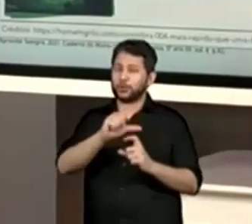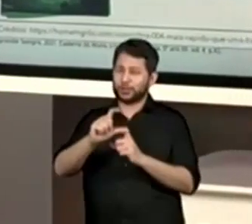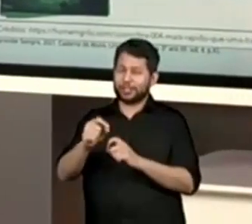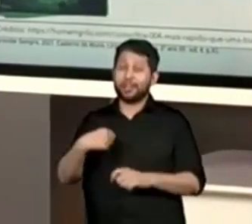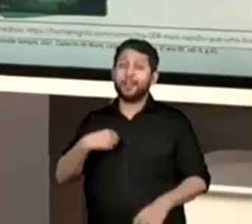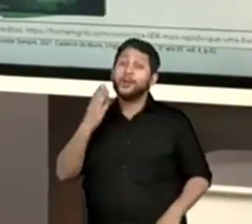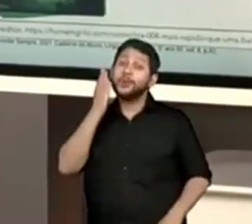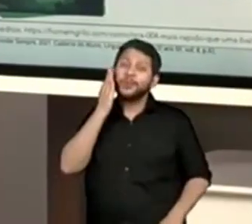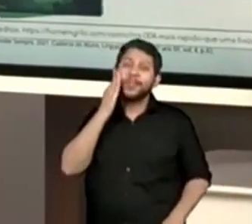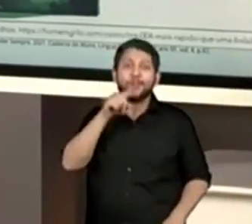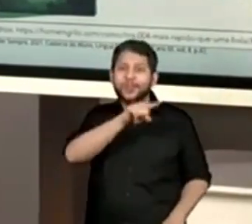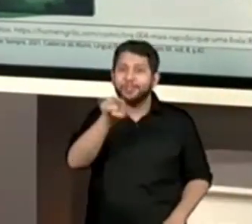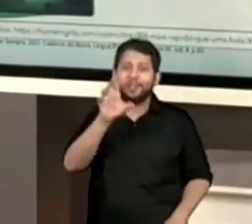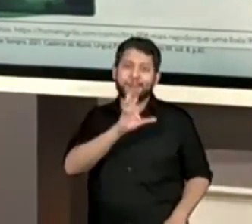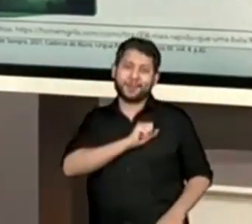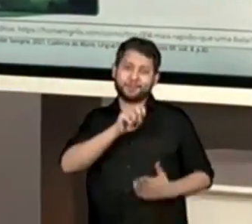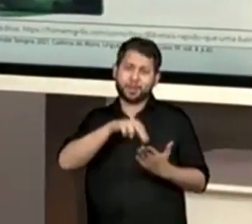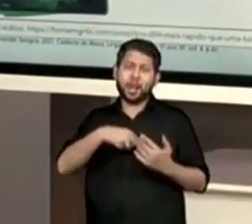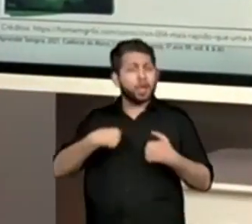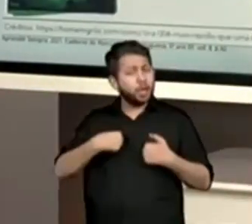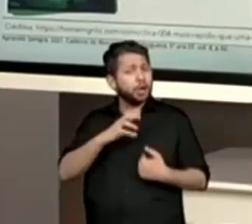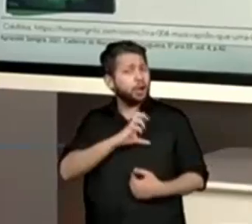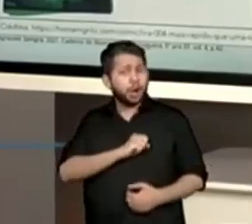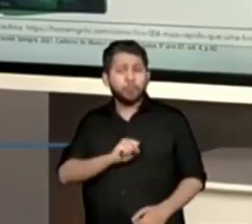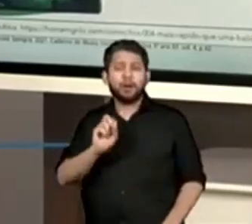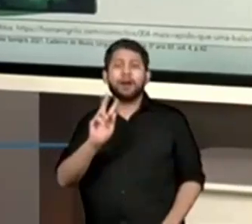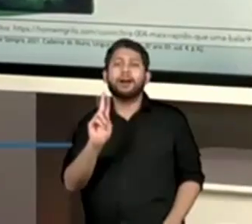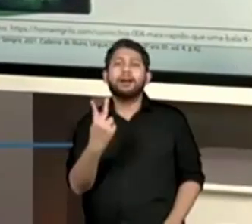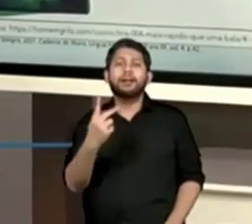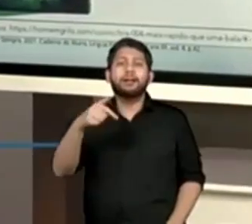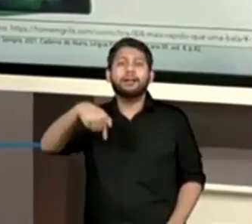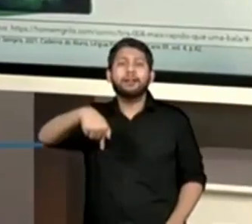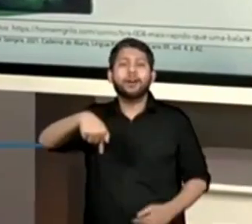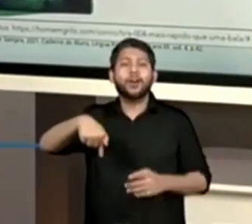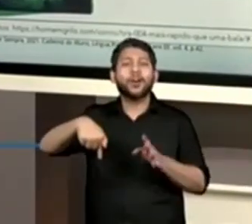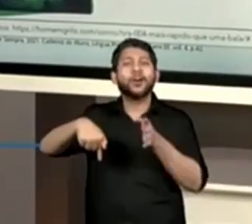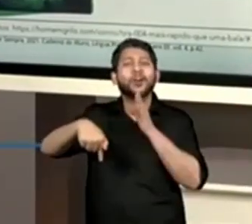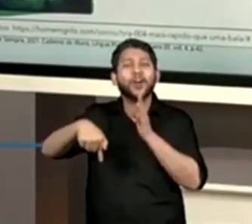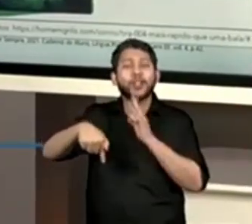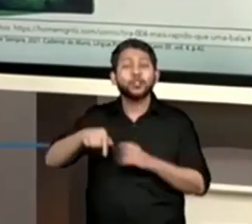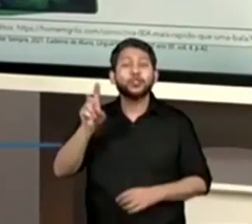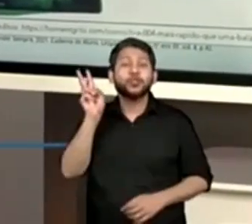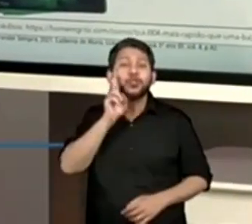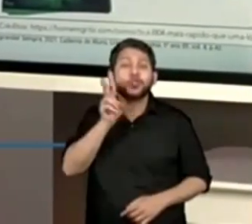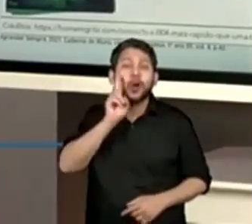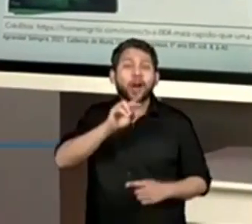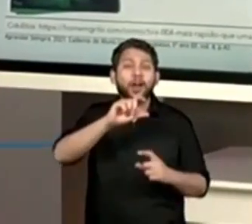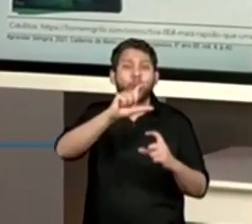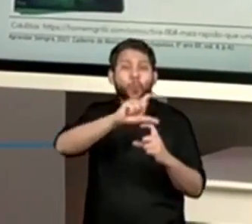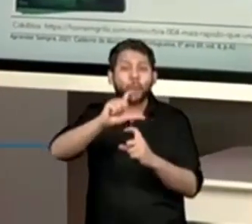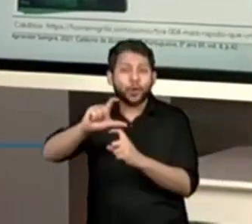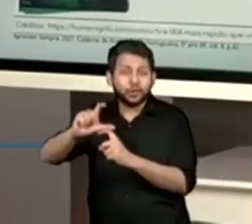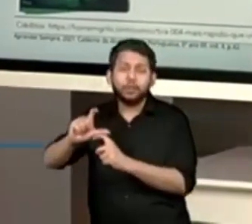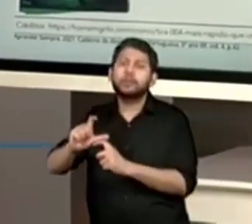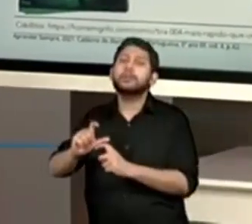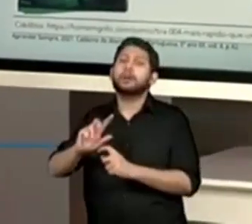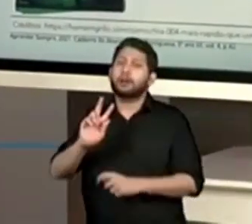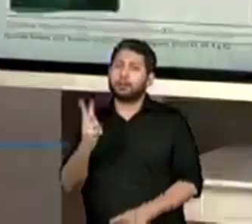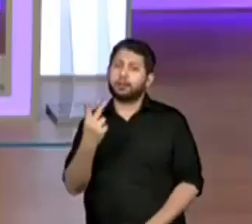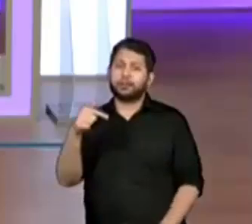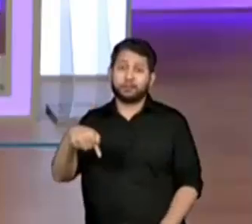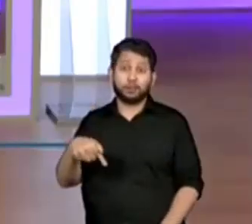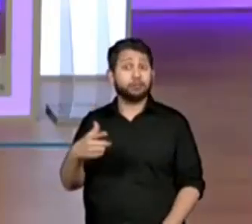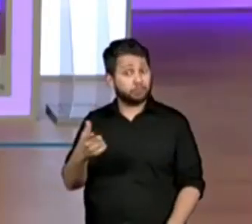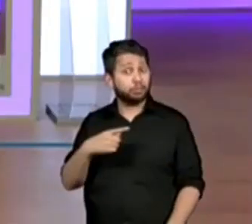ama ler, eu sou apaixonada por HQ, ou seja, histórias em quadrinhos, se usa muito. Muito